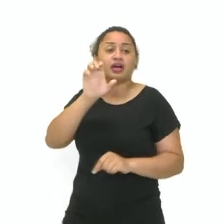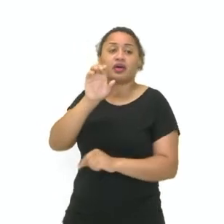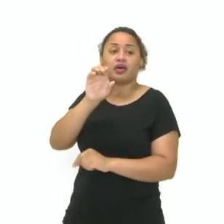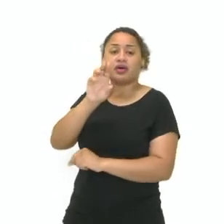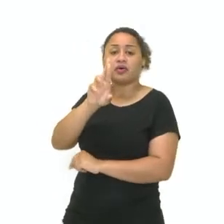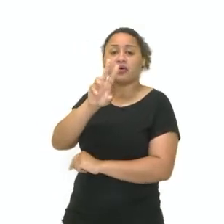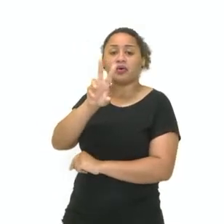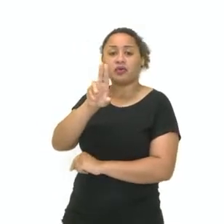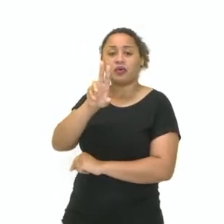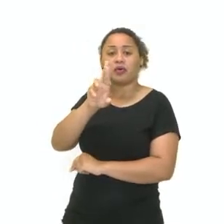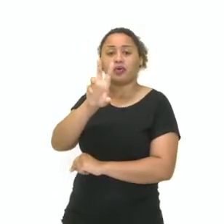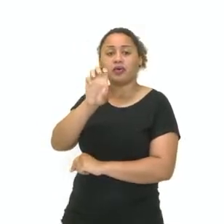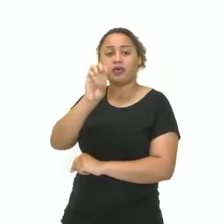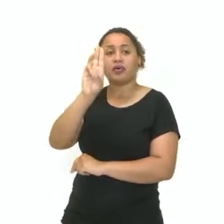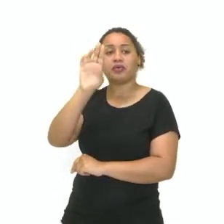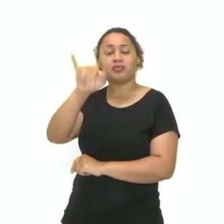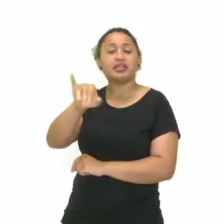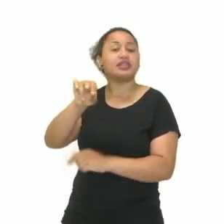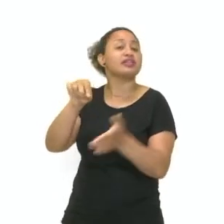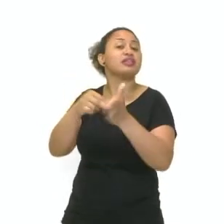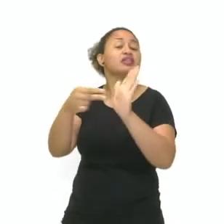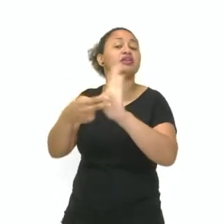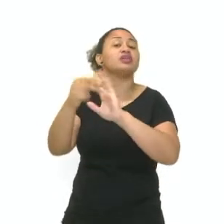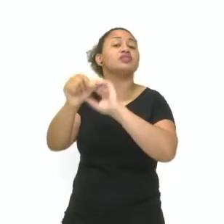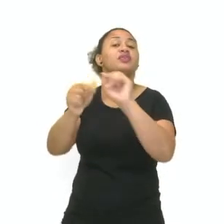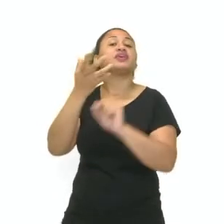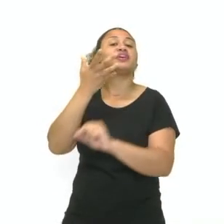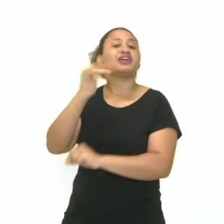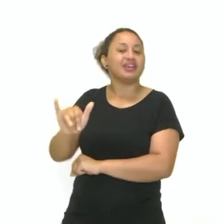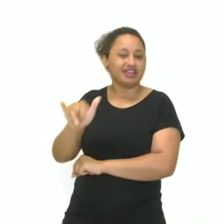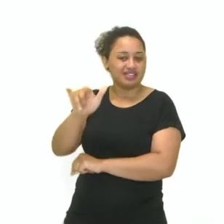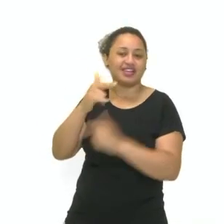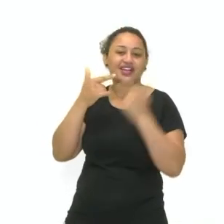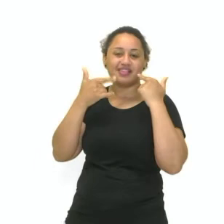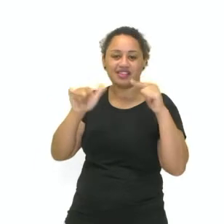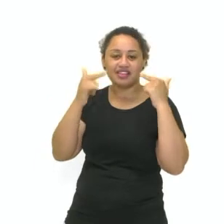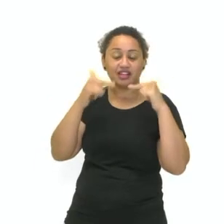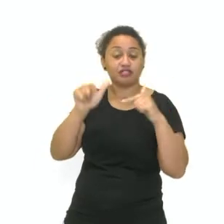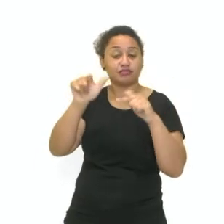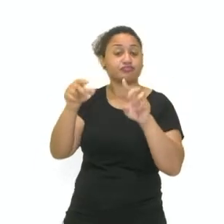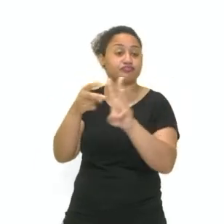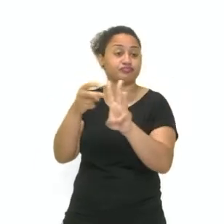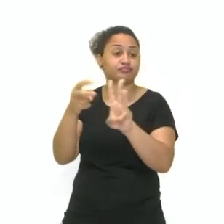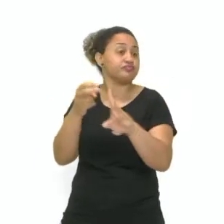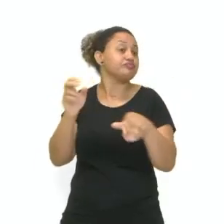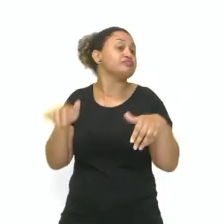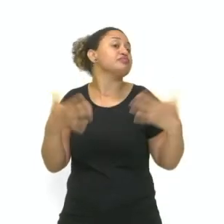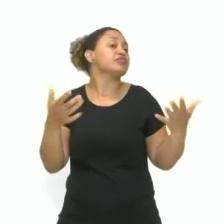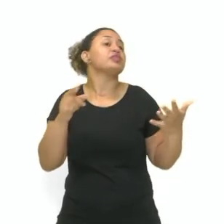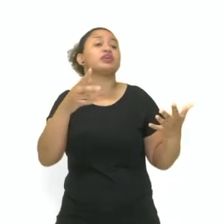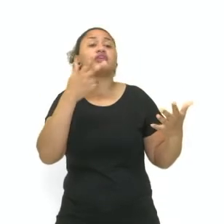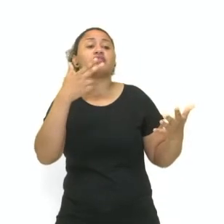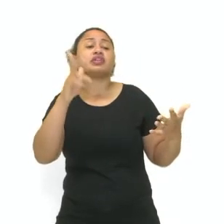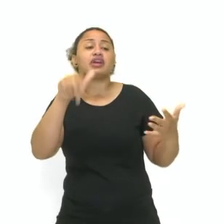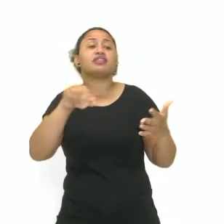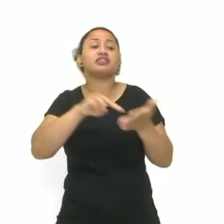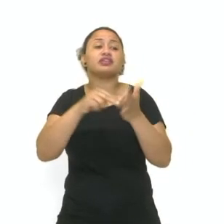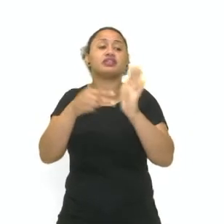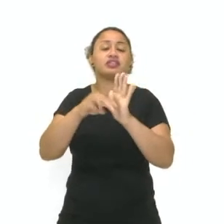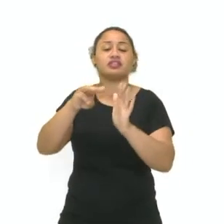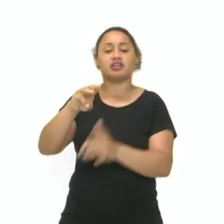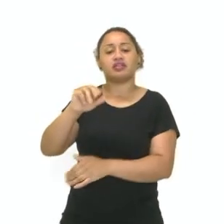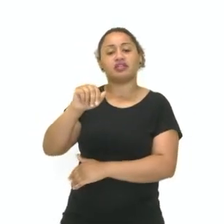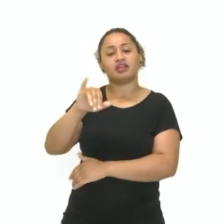em tupi significa criança, os curumins, né? E, por dedução, o que significa maimase? Então,